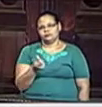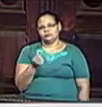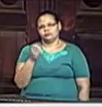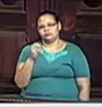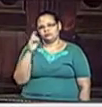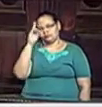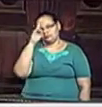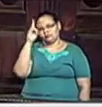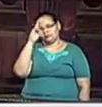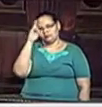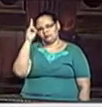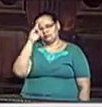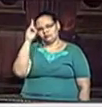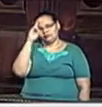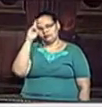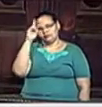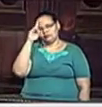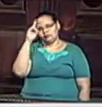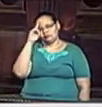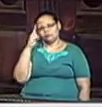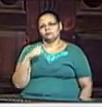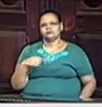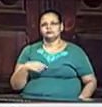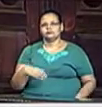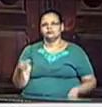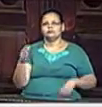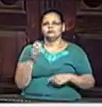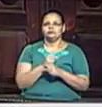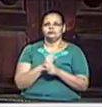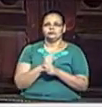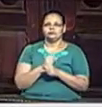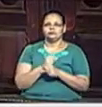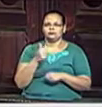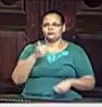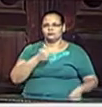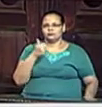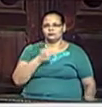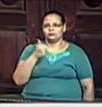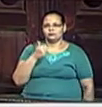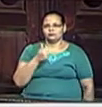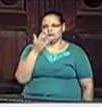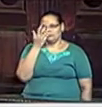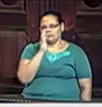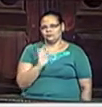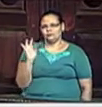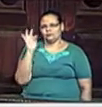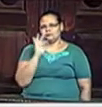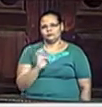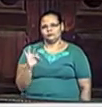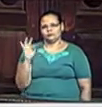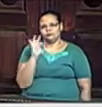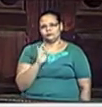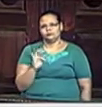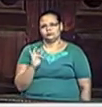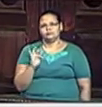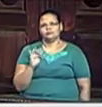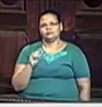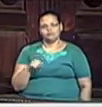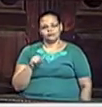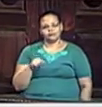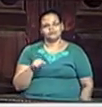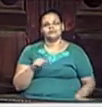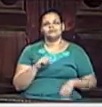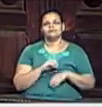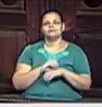60 dias a contar de 1º de fevereiro para